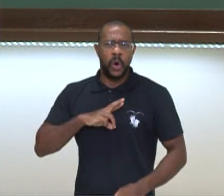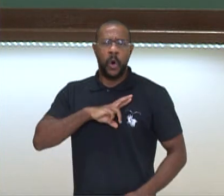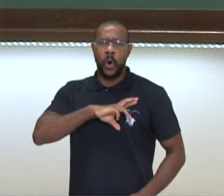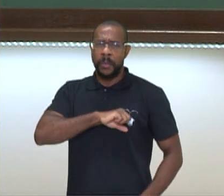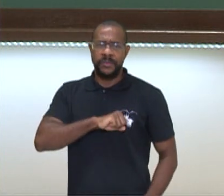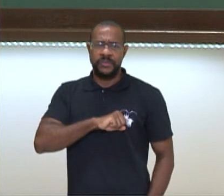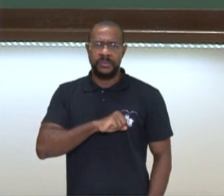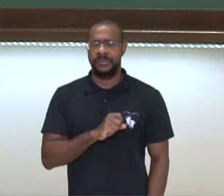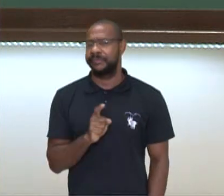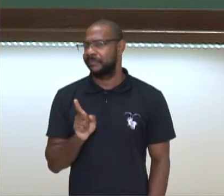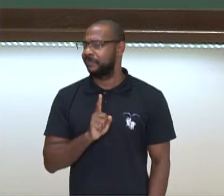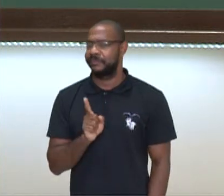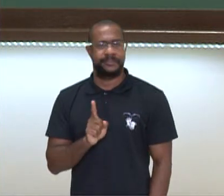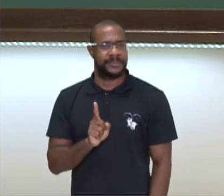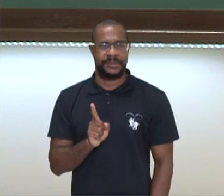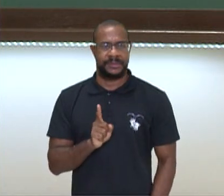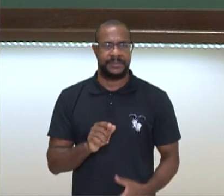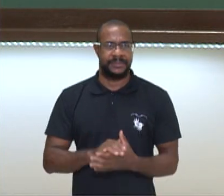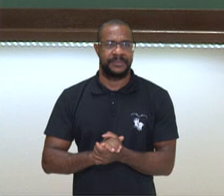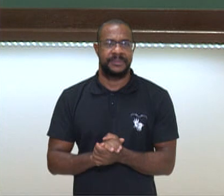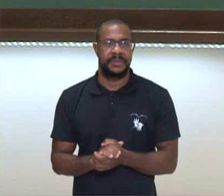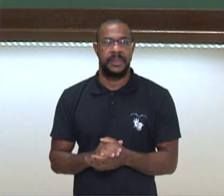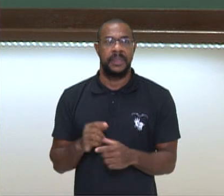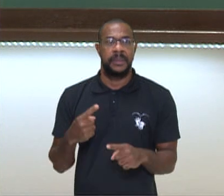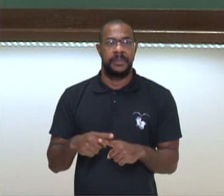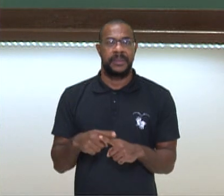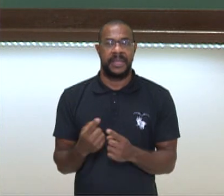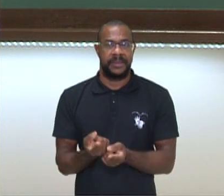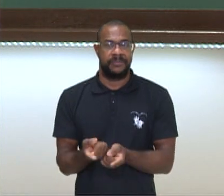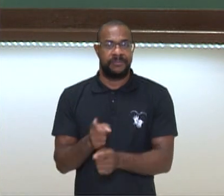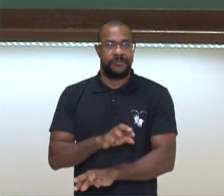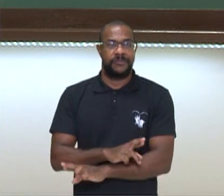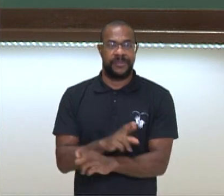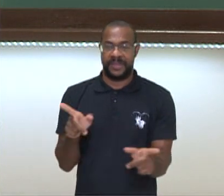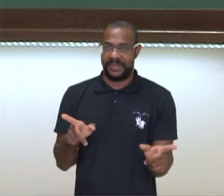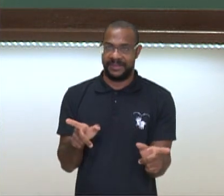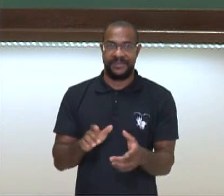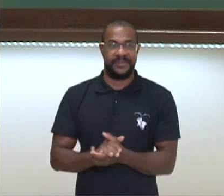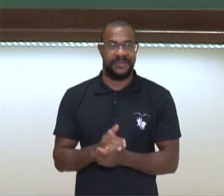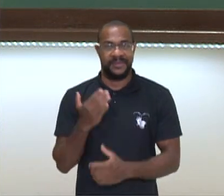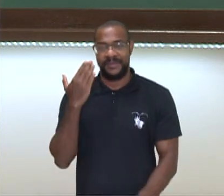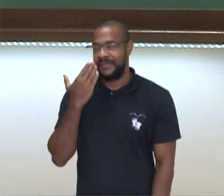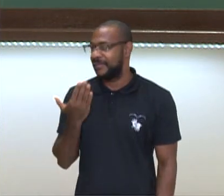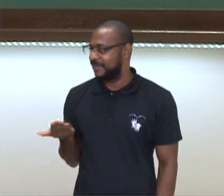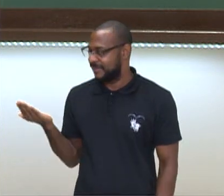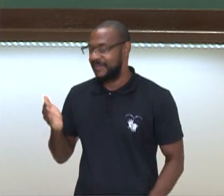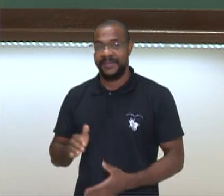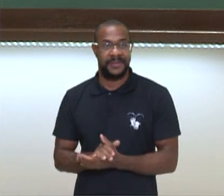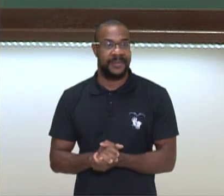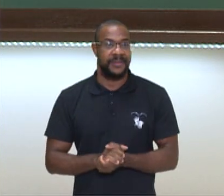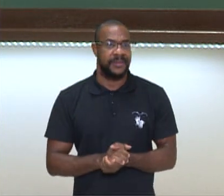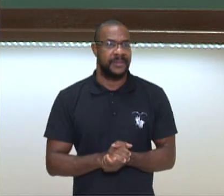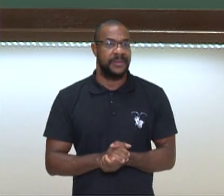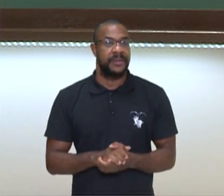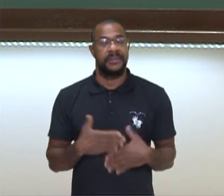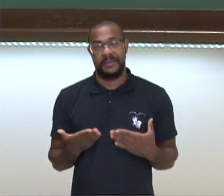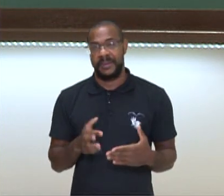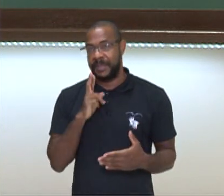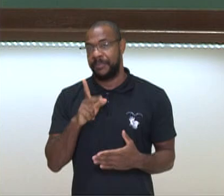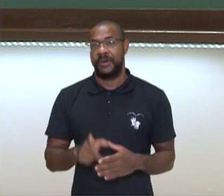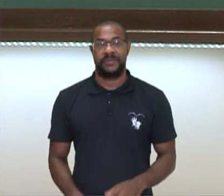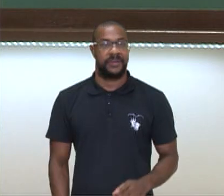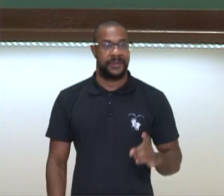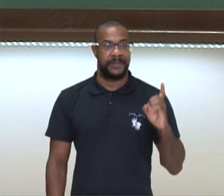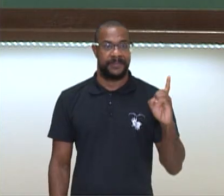porque o parnasianismo, inclusive, faz uma contraposição, né? Ele se opõe ao romantismo. Então, a nossa